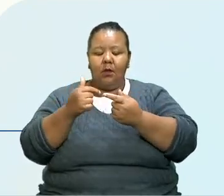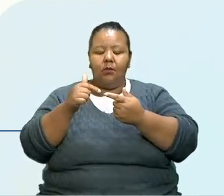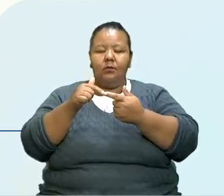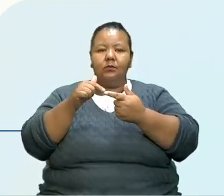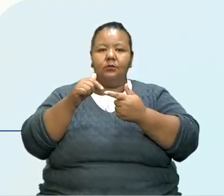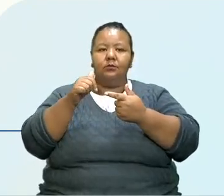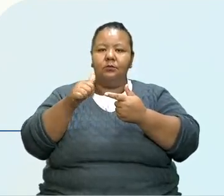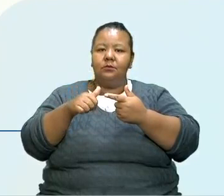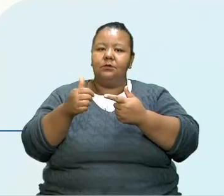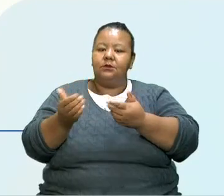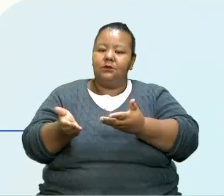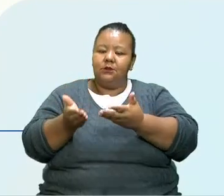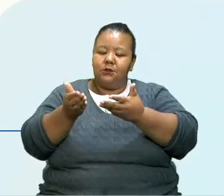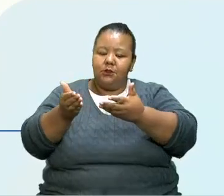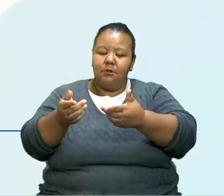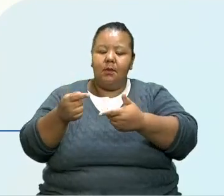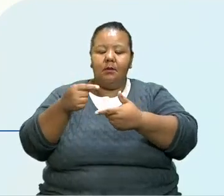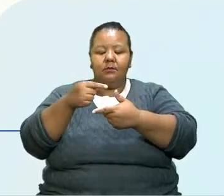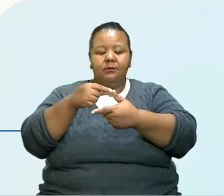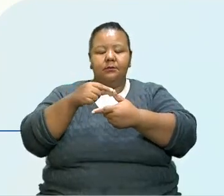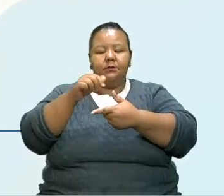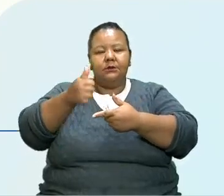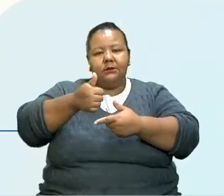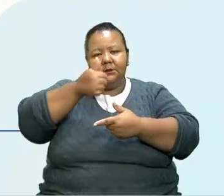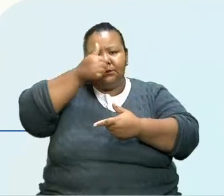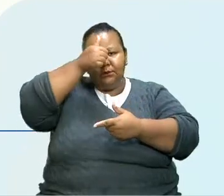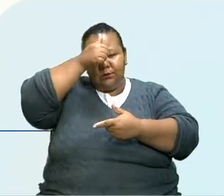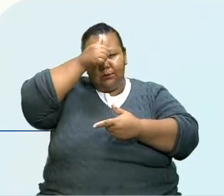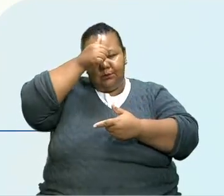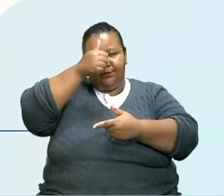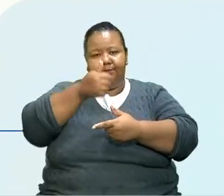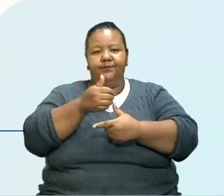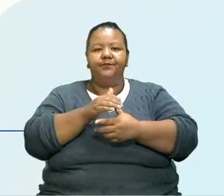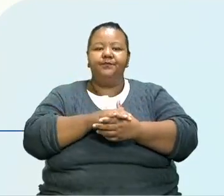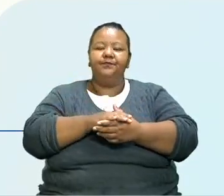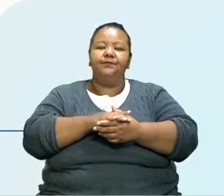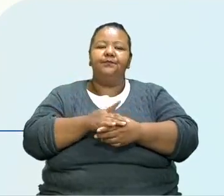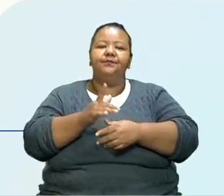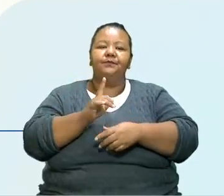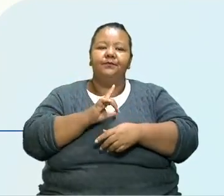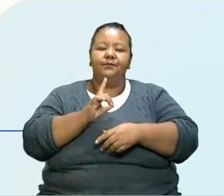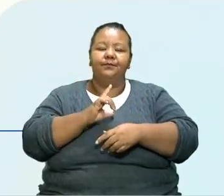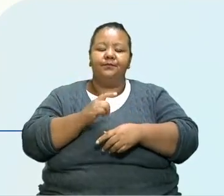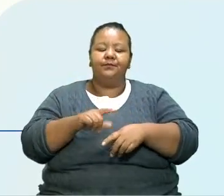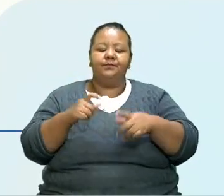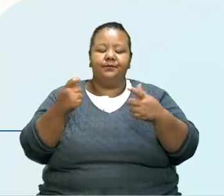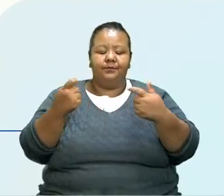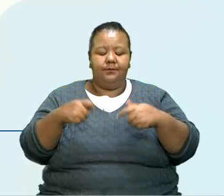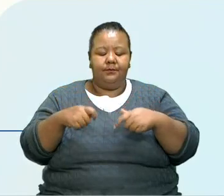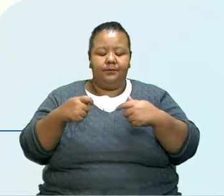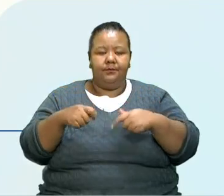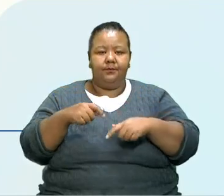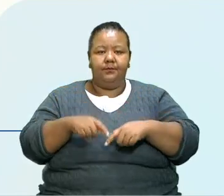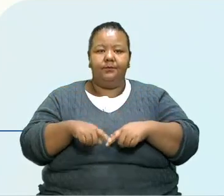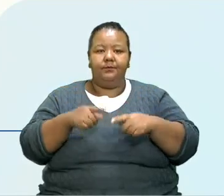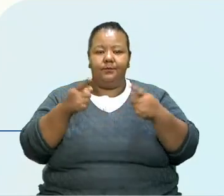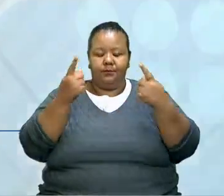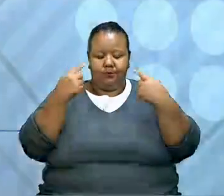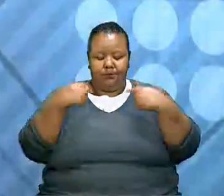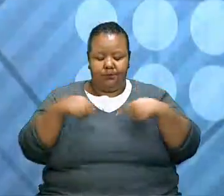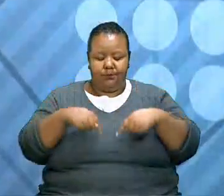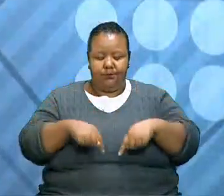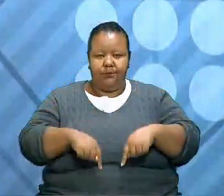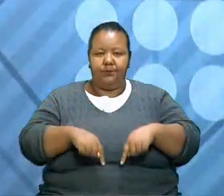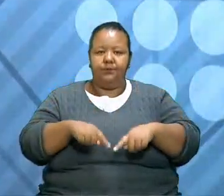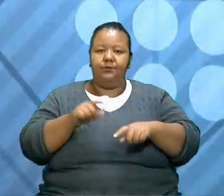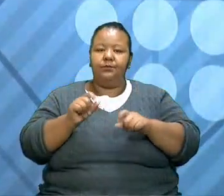e de autorrealização. O que ele está falando exatamente? Eu tenho necessidade fisiológica.